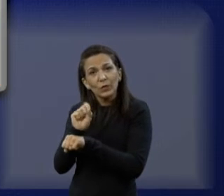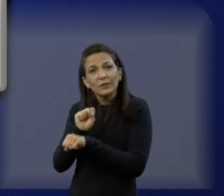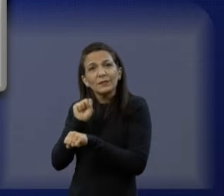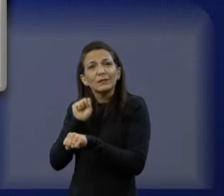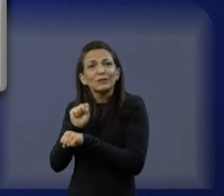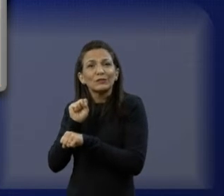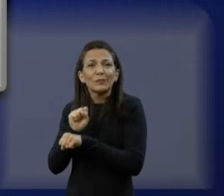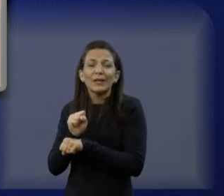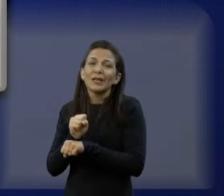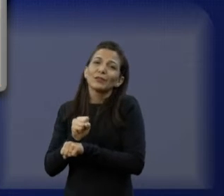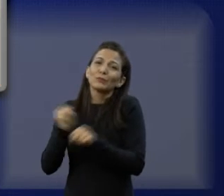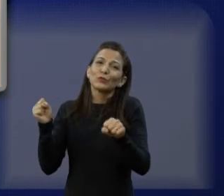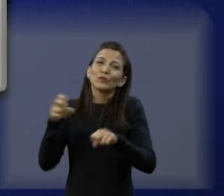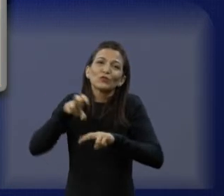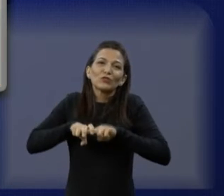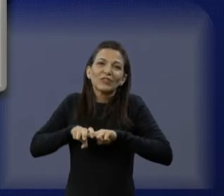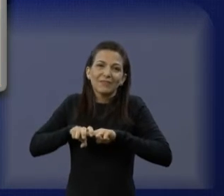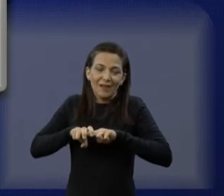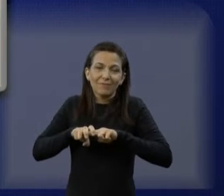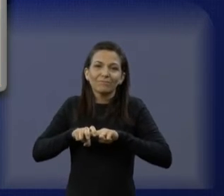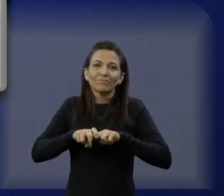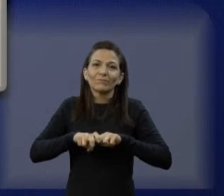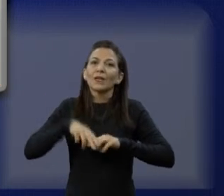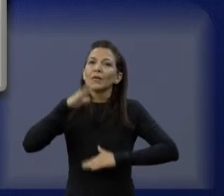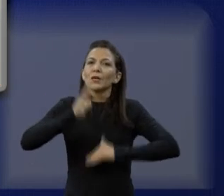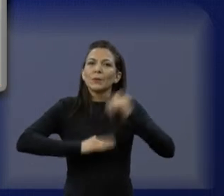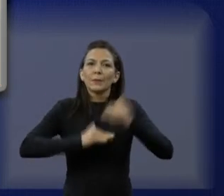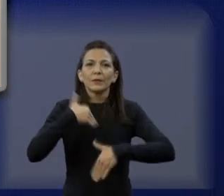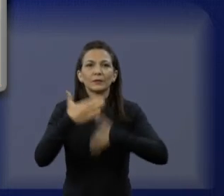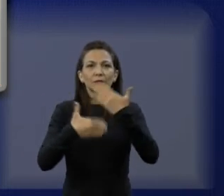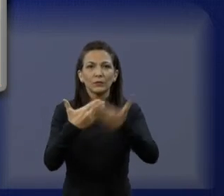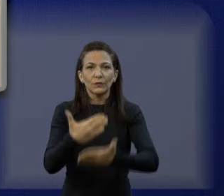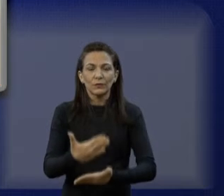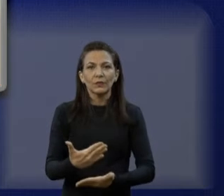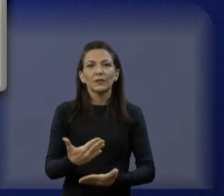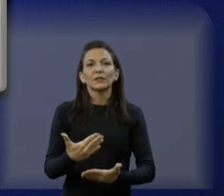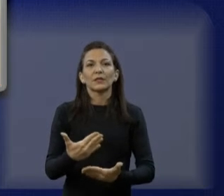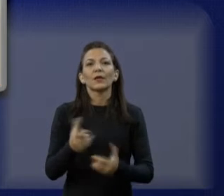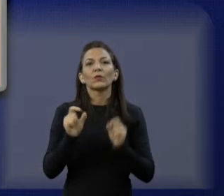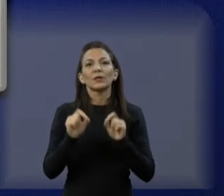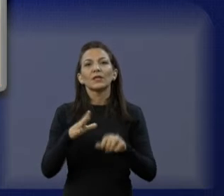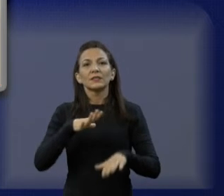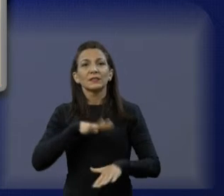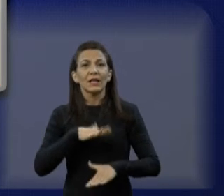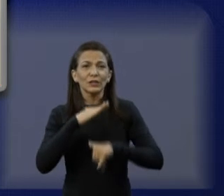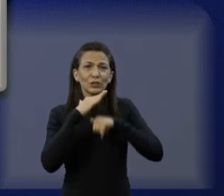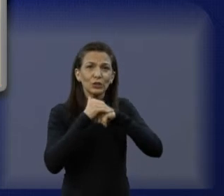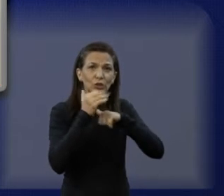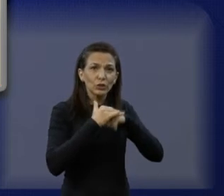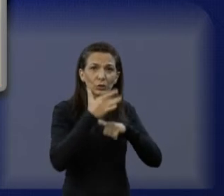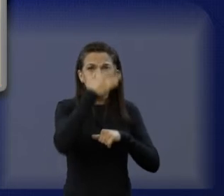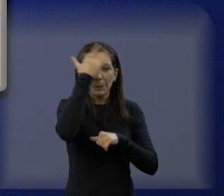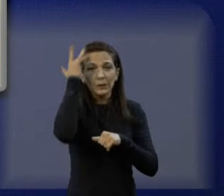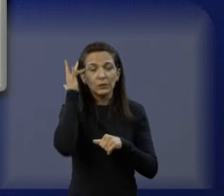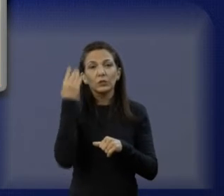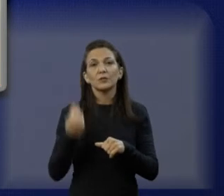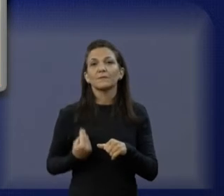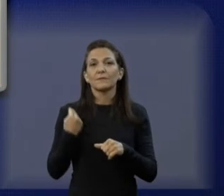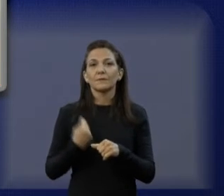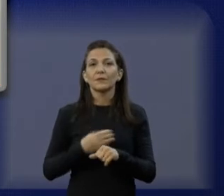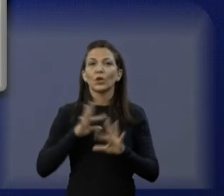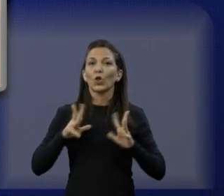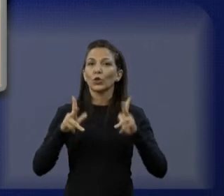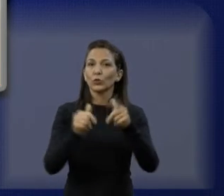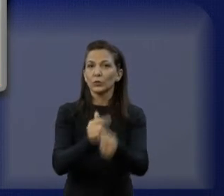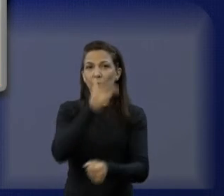que combater um tipo de prática construtiva que esta cidade tem que ser uma cidade Gentil de fato para as pessoas e para todas as